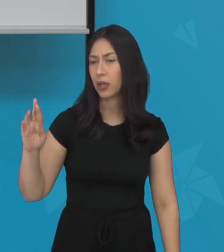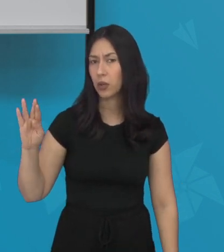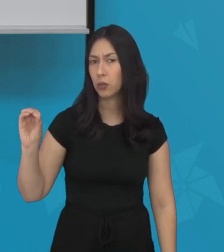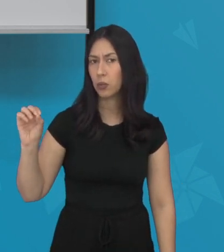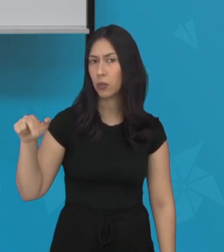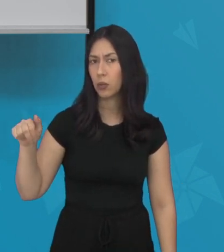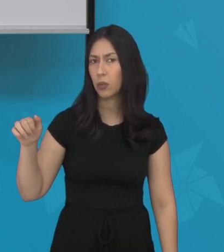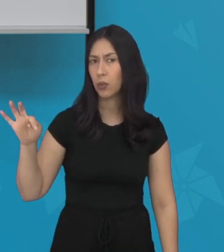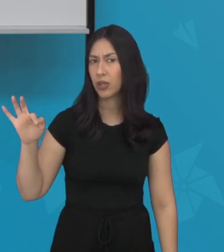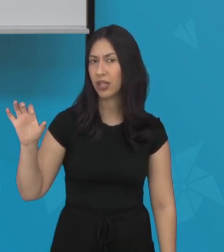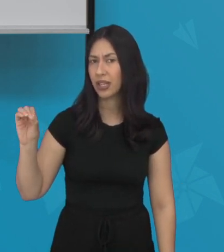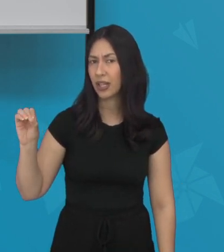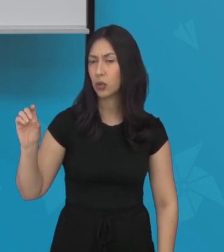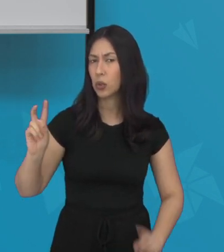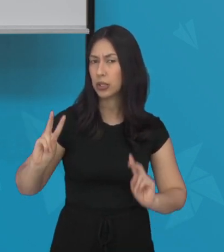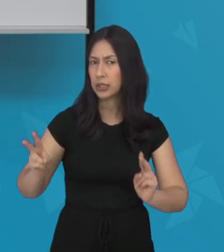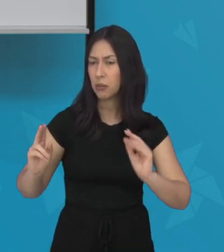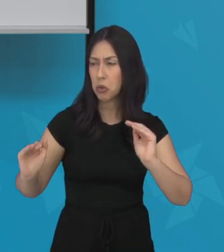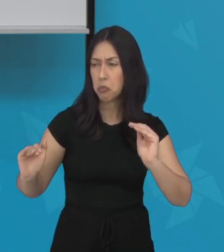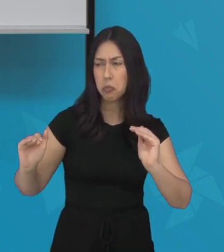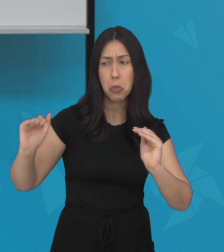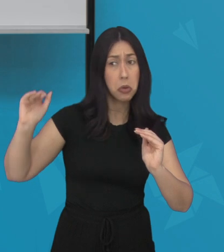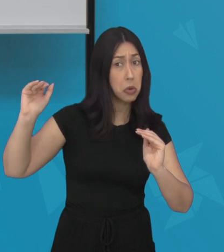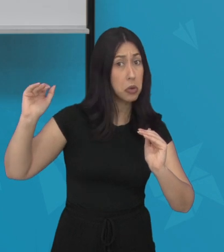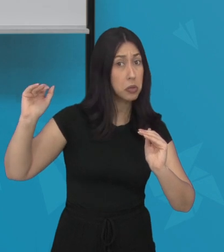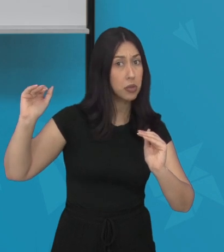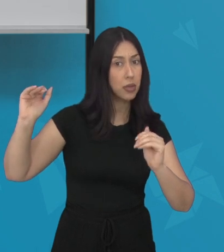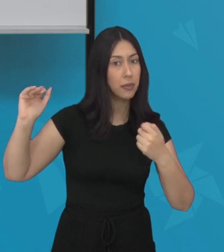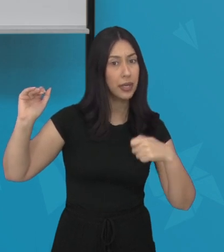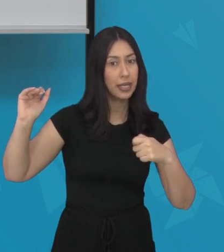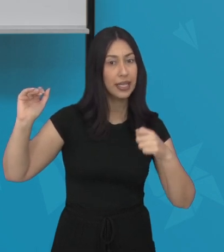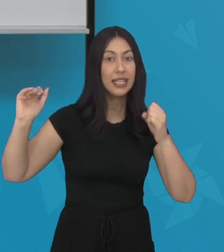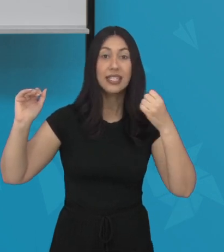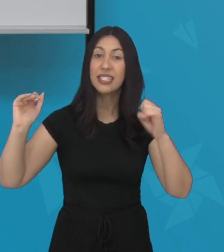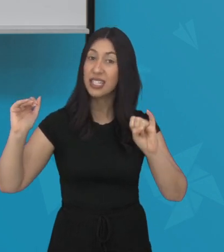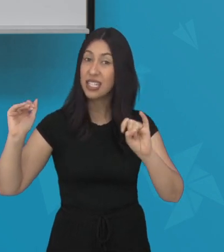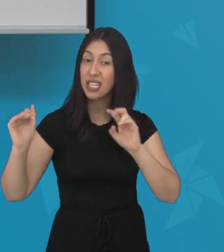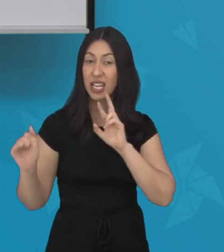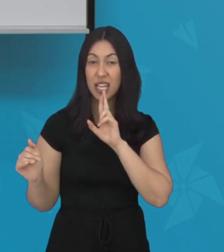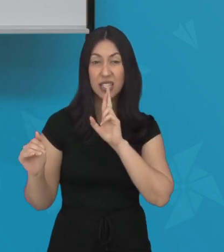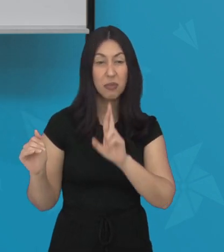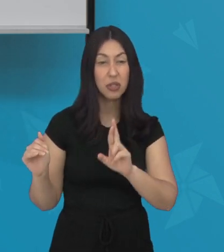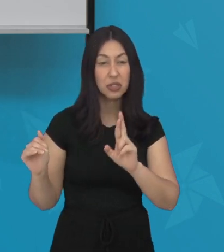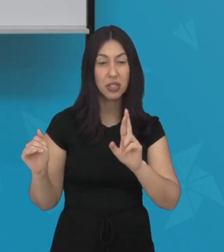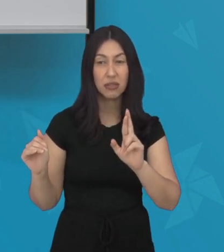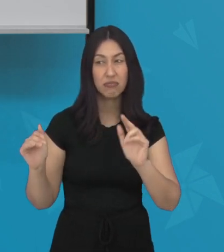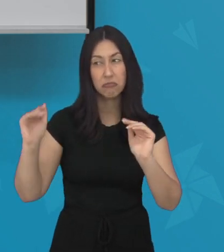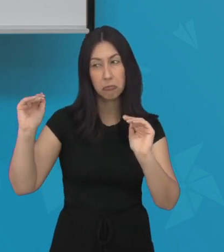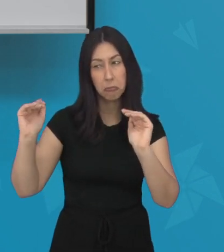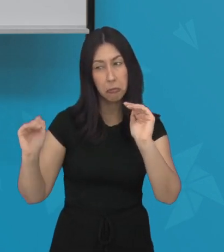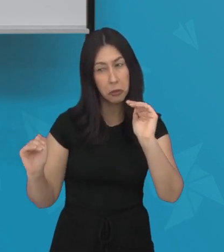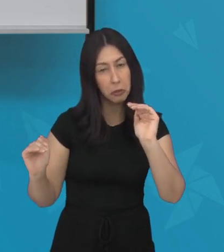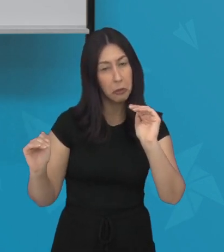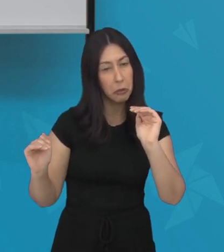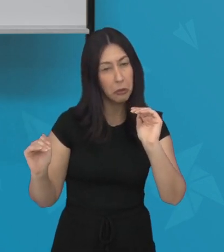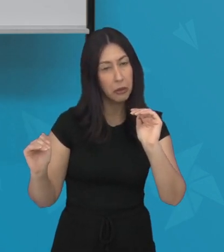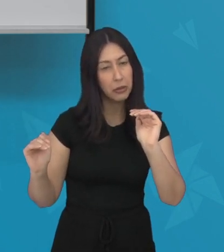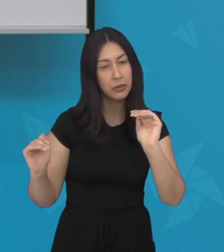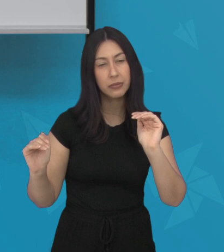de sódio para ácido cítrico. Vocês podem, inclusive, fazer essa análise para ver, então se tivesse alguma alternativa que, por exemplo, fosse menor